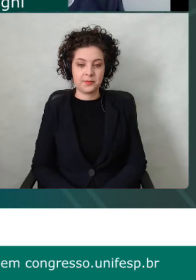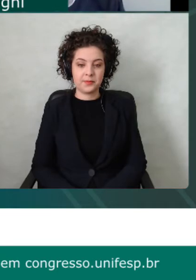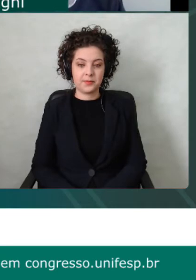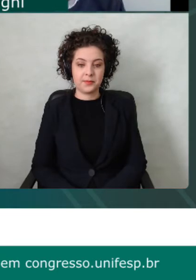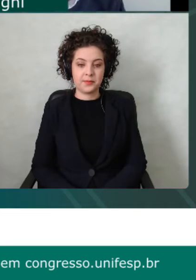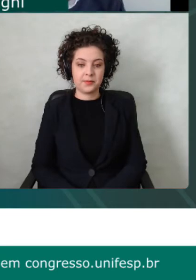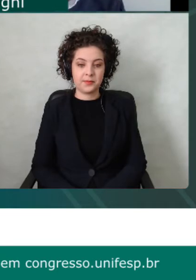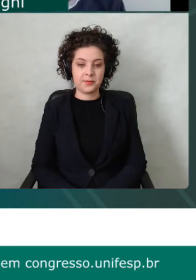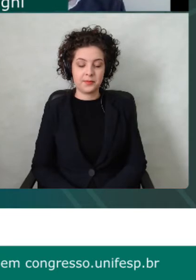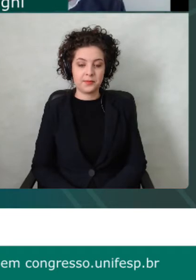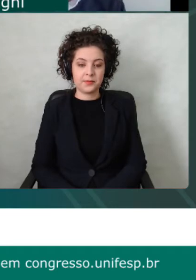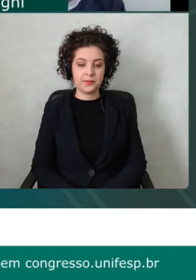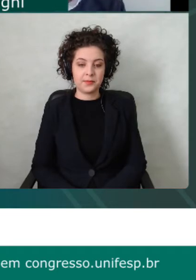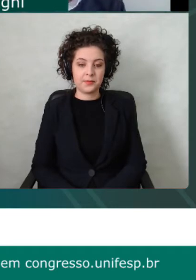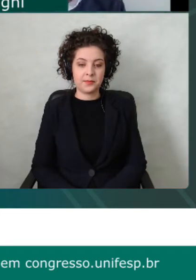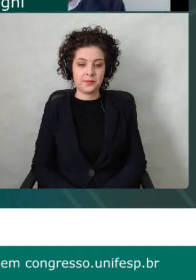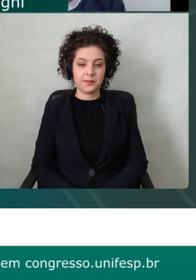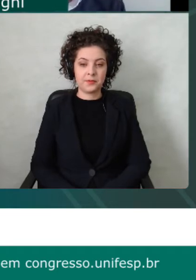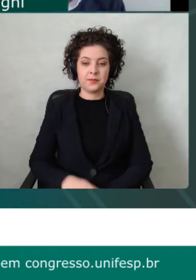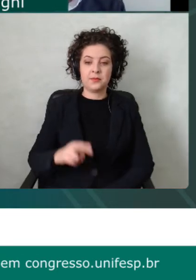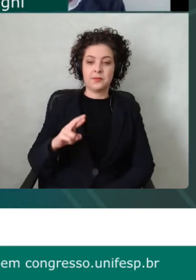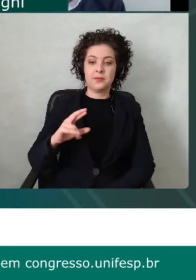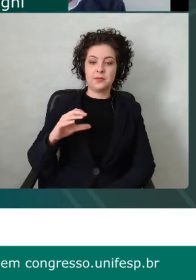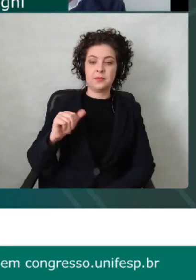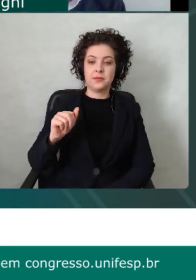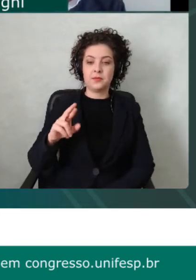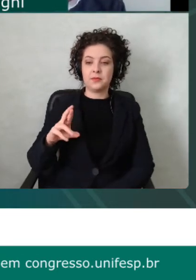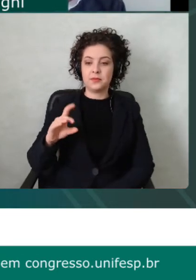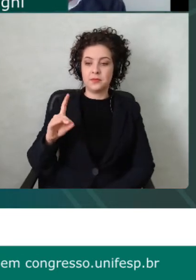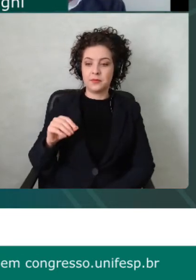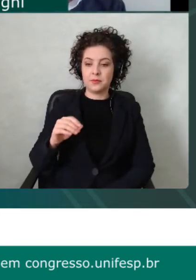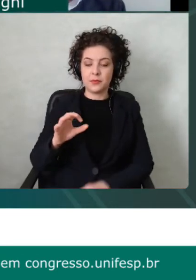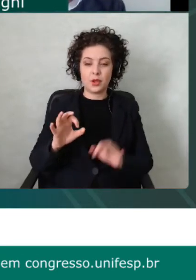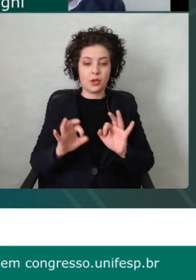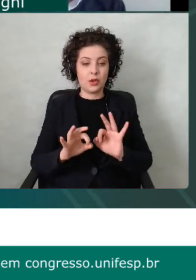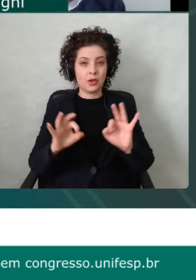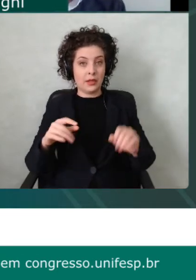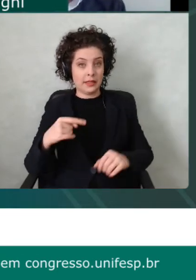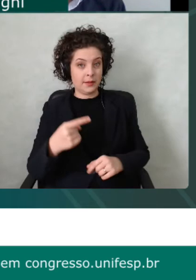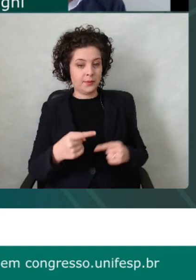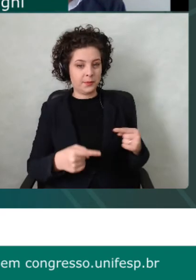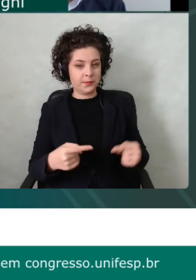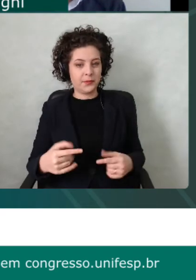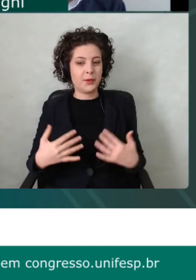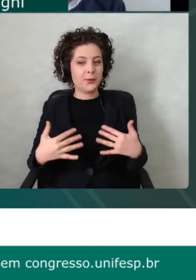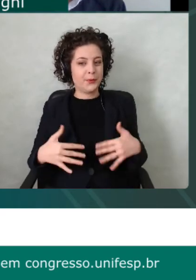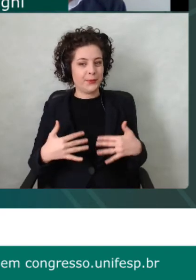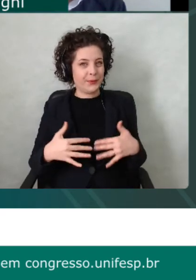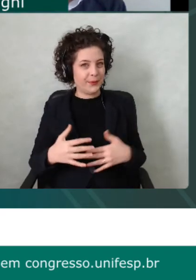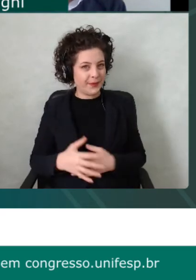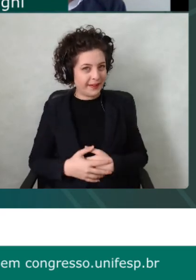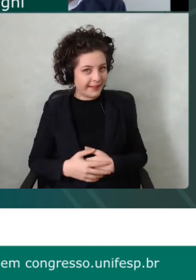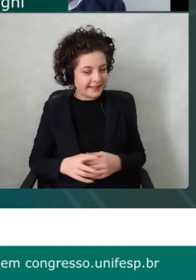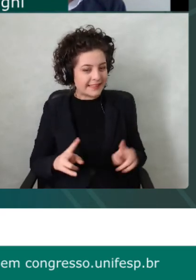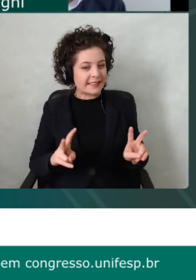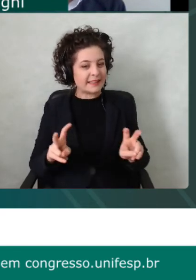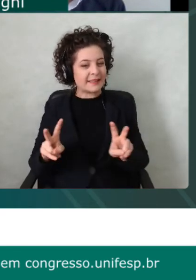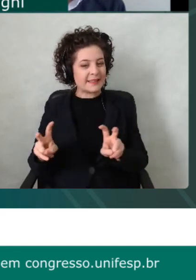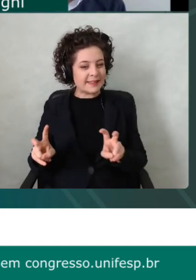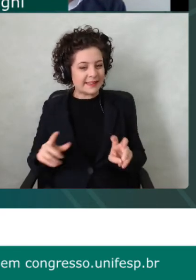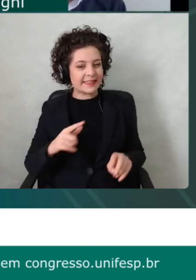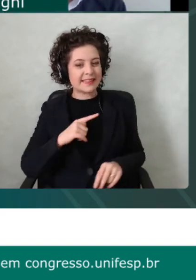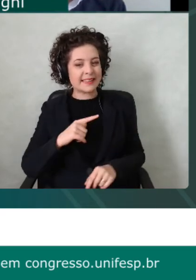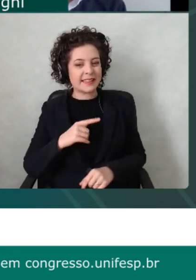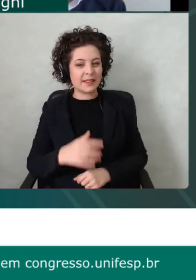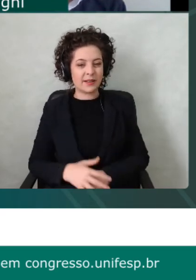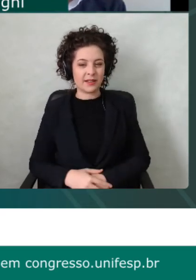O Ricardo foi ótimo, acho que vai ser bom a gente discutir depois, tem muita polêmica em cima desse assunto. Agora a gente vai falar